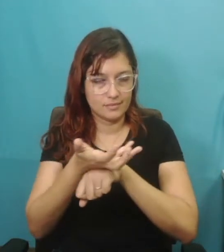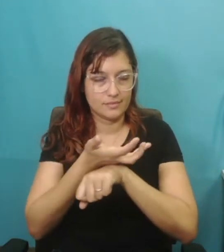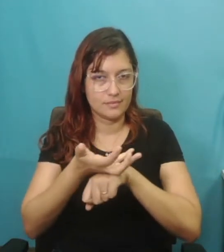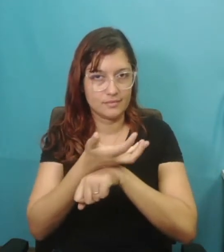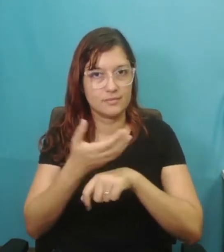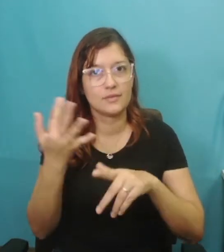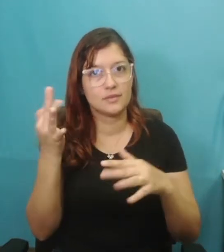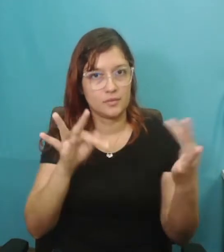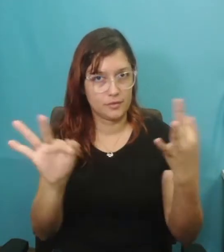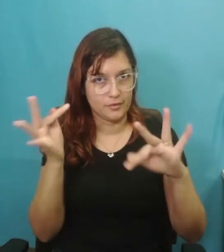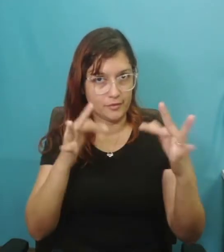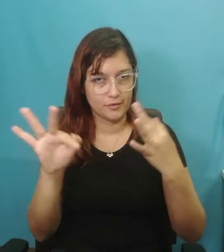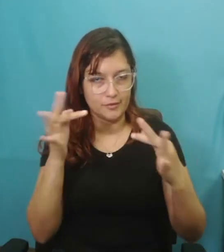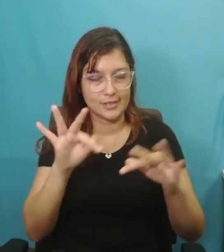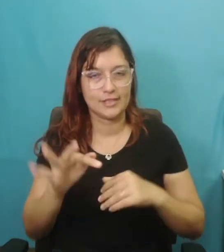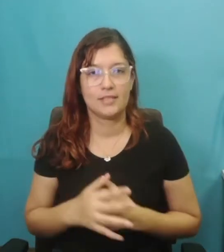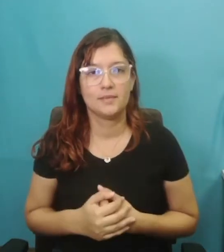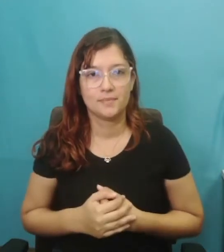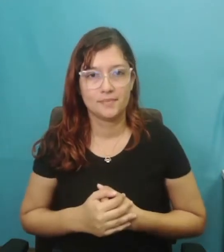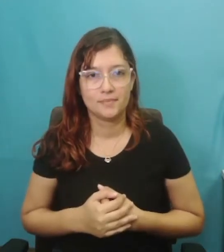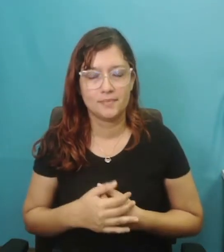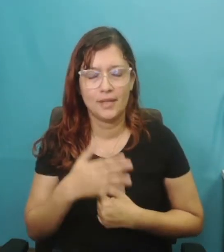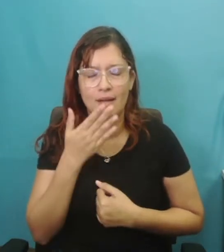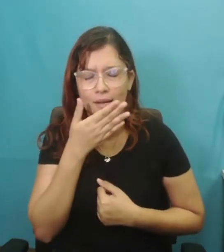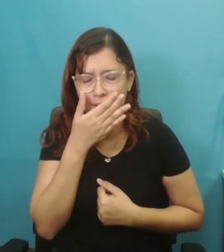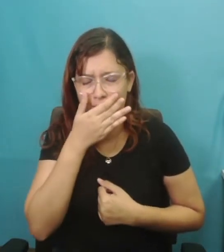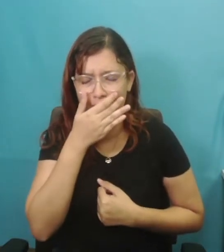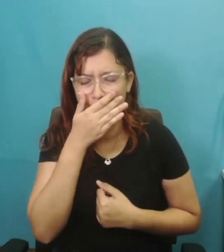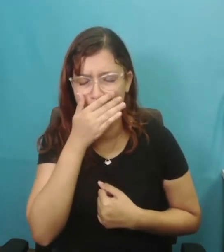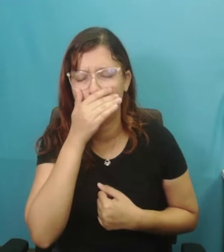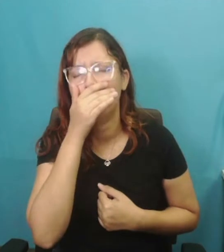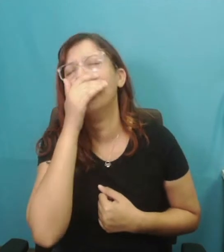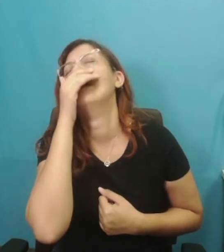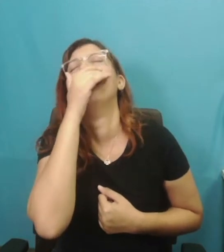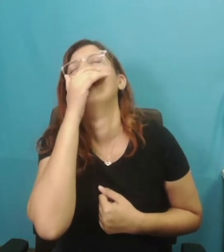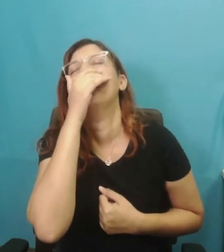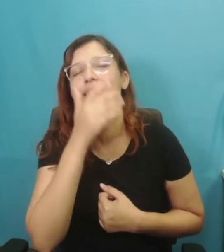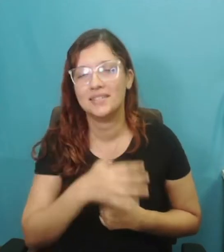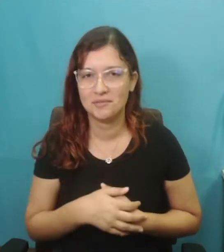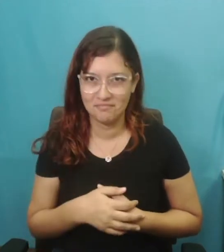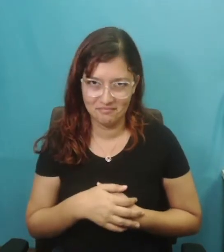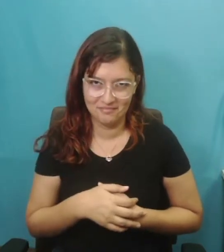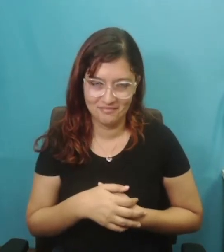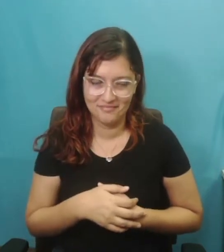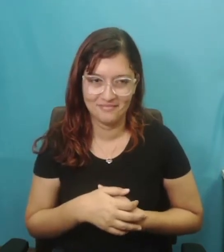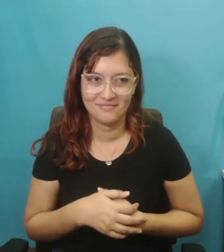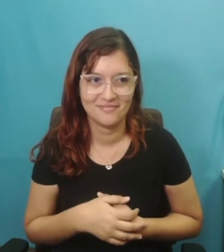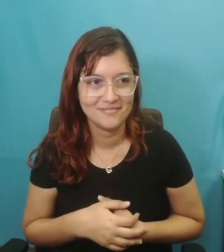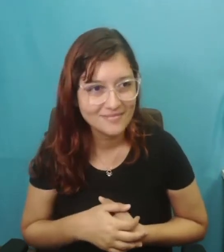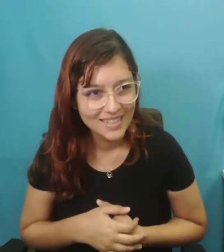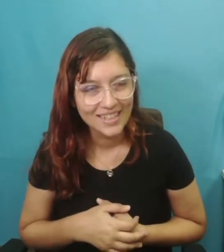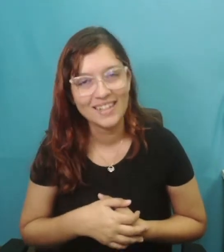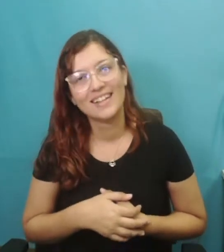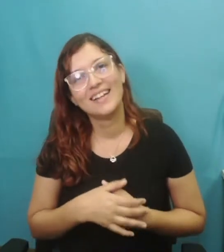Hoje vamos à disciplina de física. Ai, meu Deus!